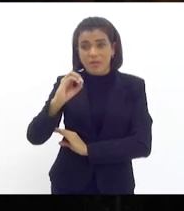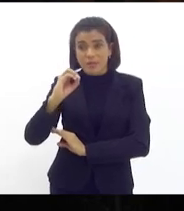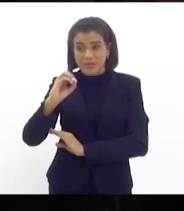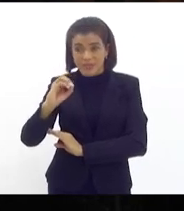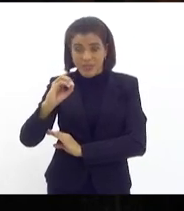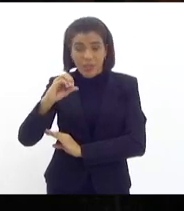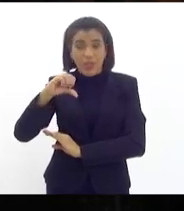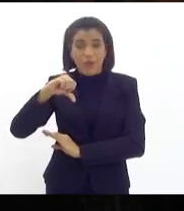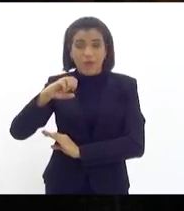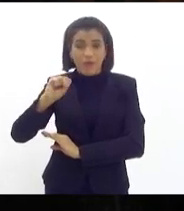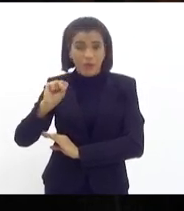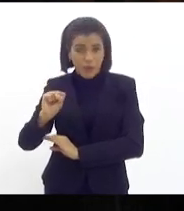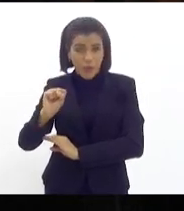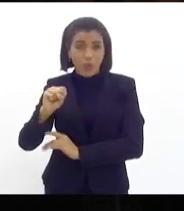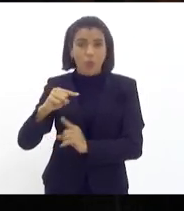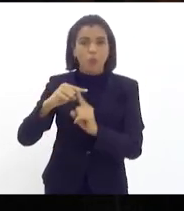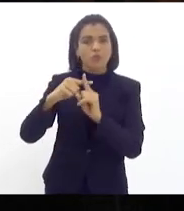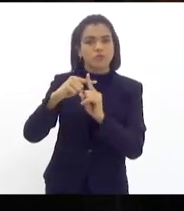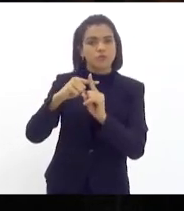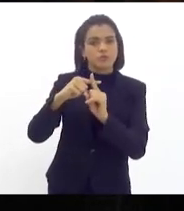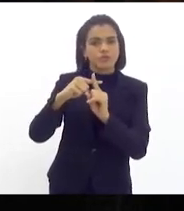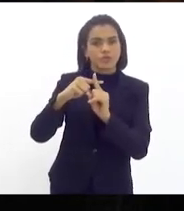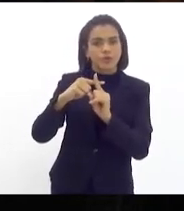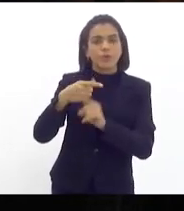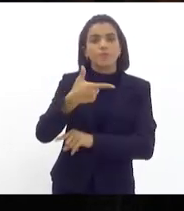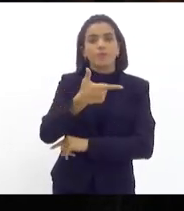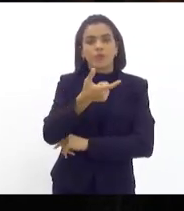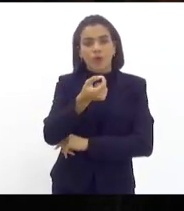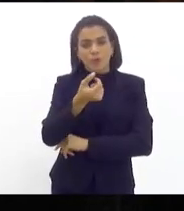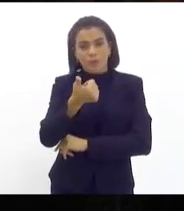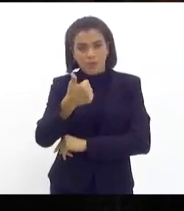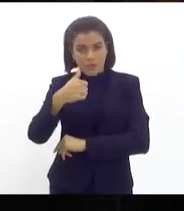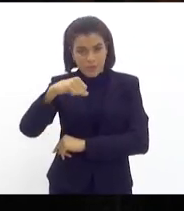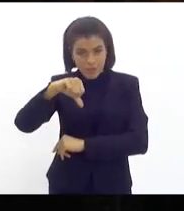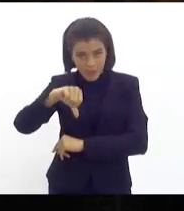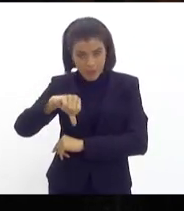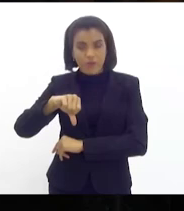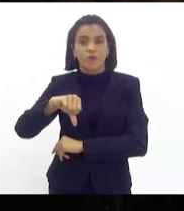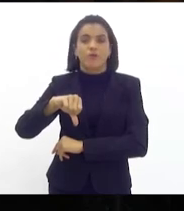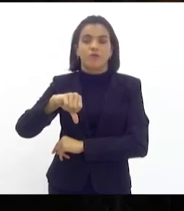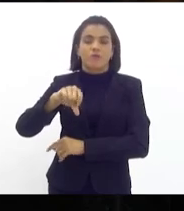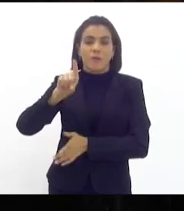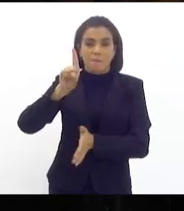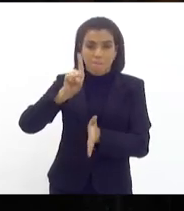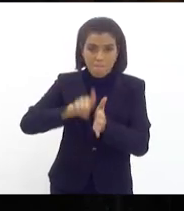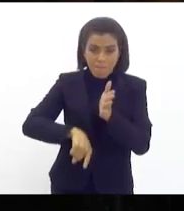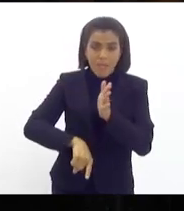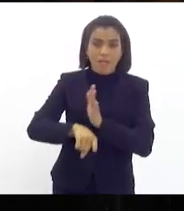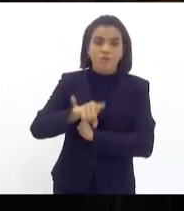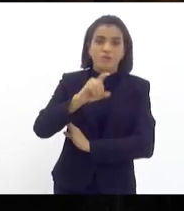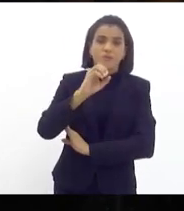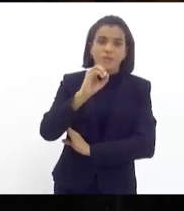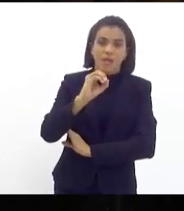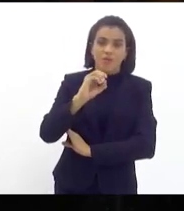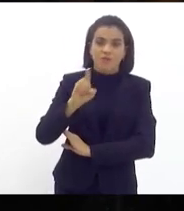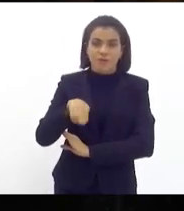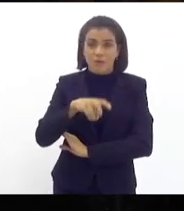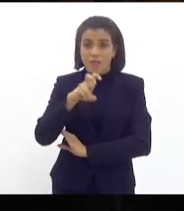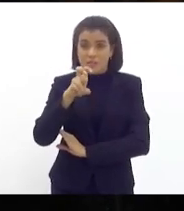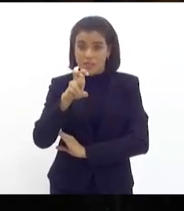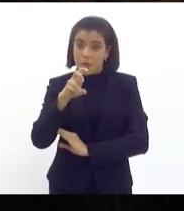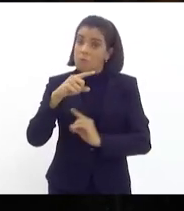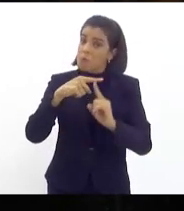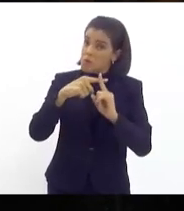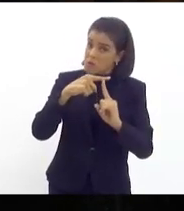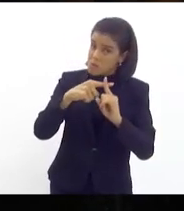0980,98 positivo em 2019 meio por cento positivo